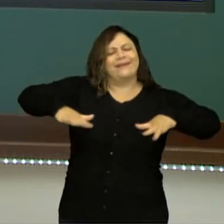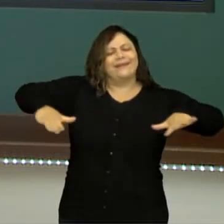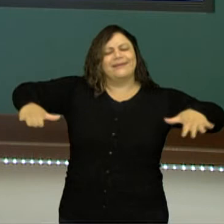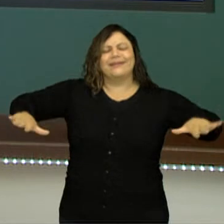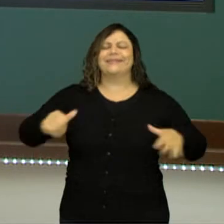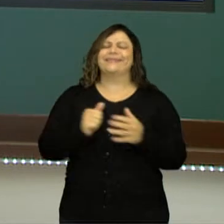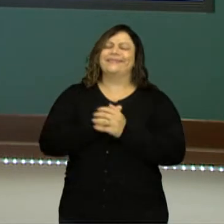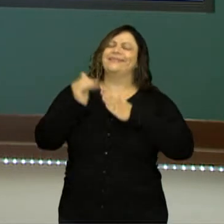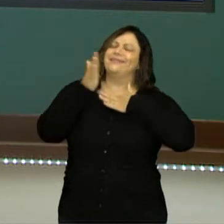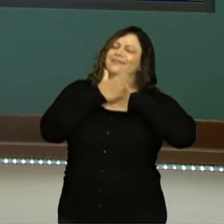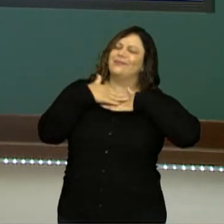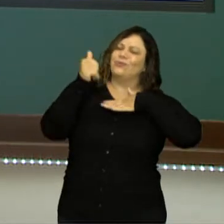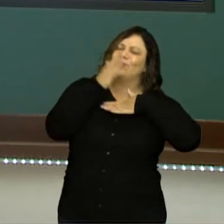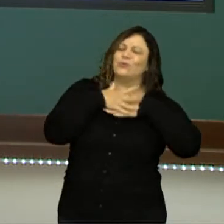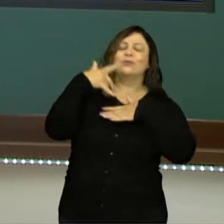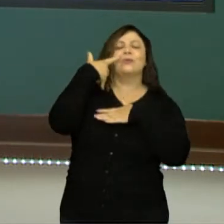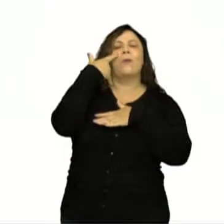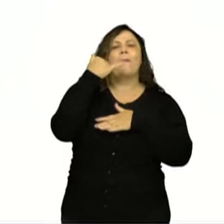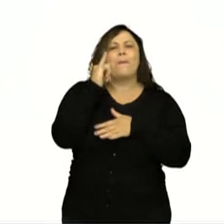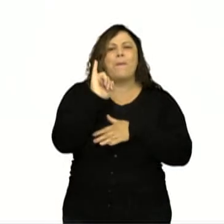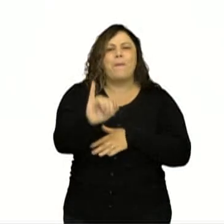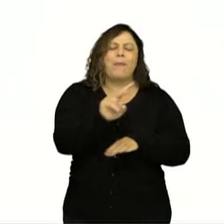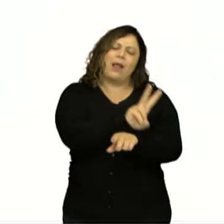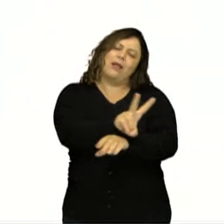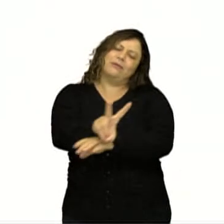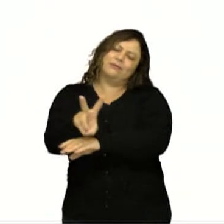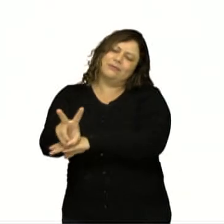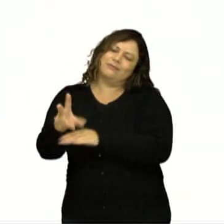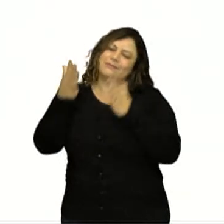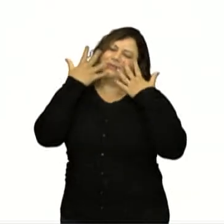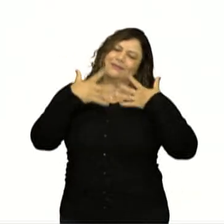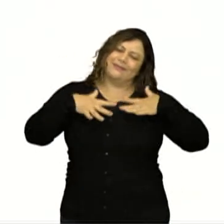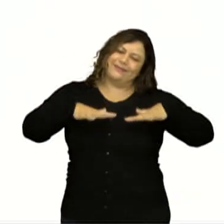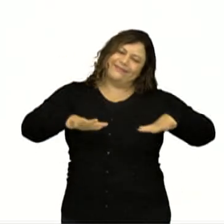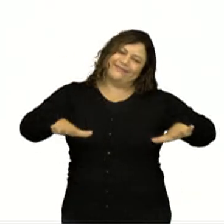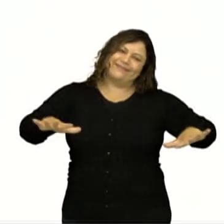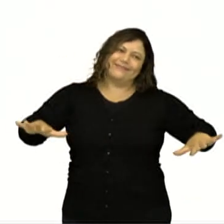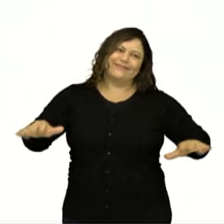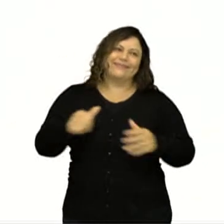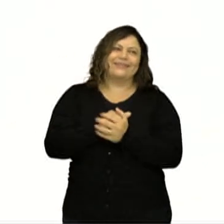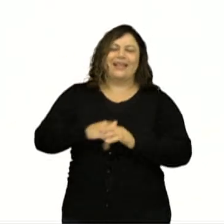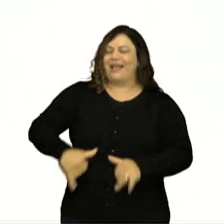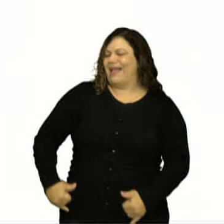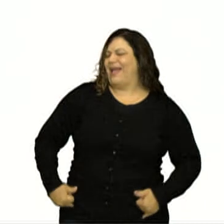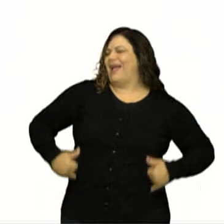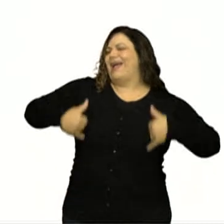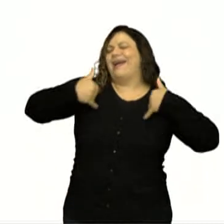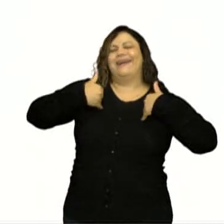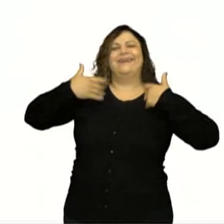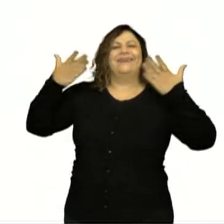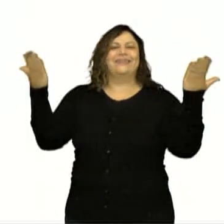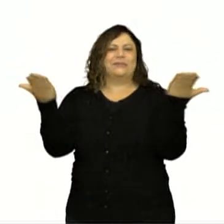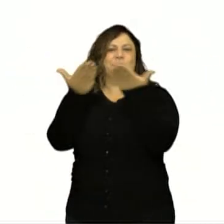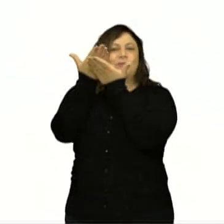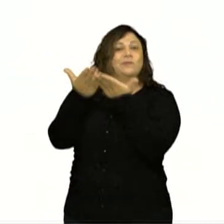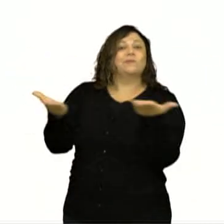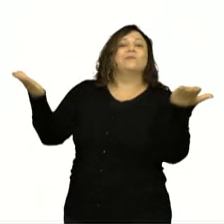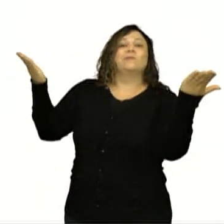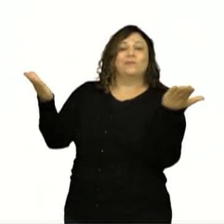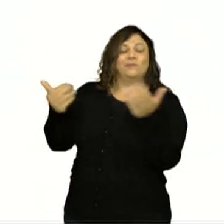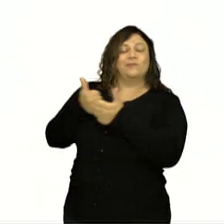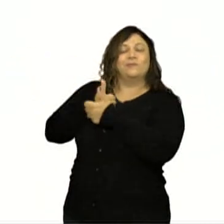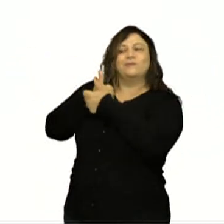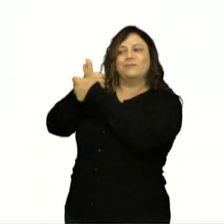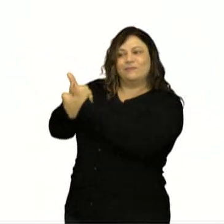como um pai cuidando das suas crianças. Crianças essas que estão orgulhosas de estarem próximas ao